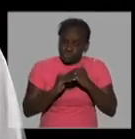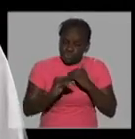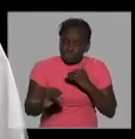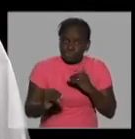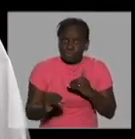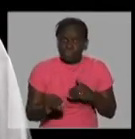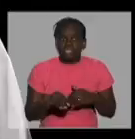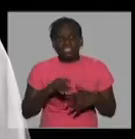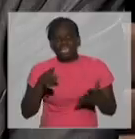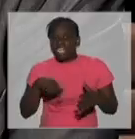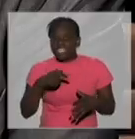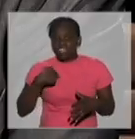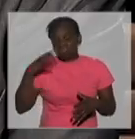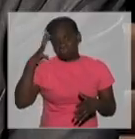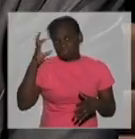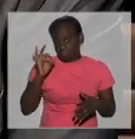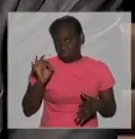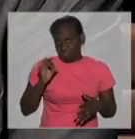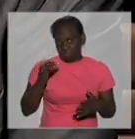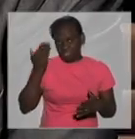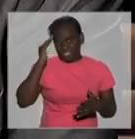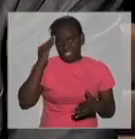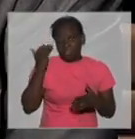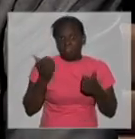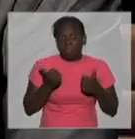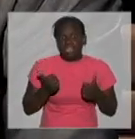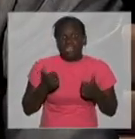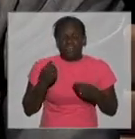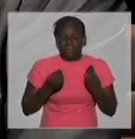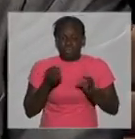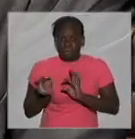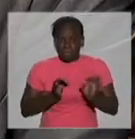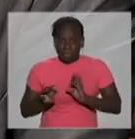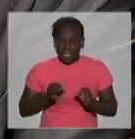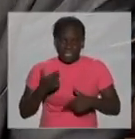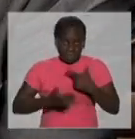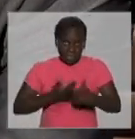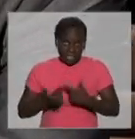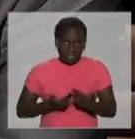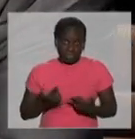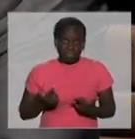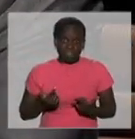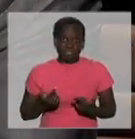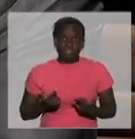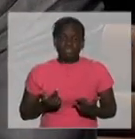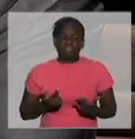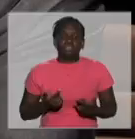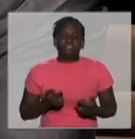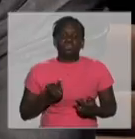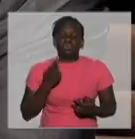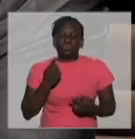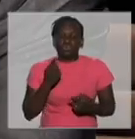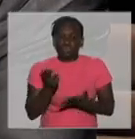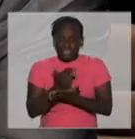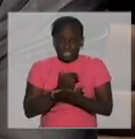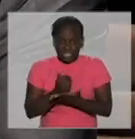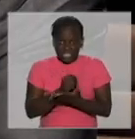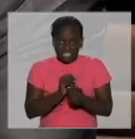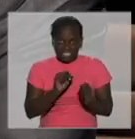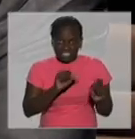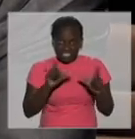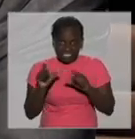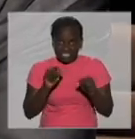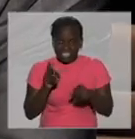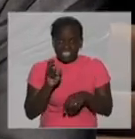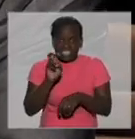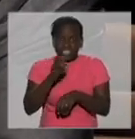linear. Para a gente que não tem muita noção de como é o processo de trabalho, uma animação lá,